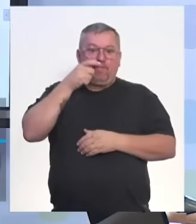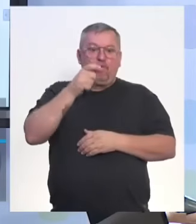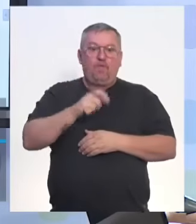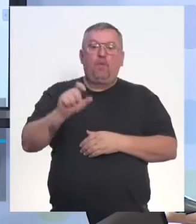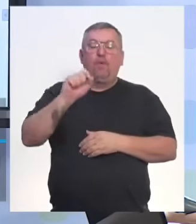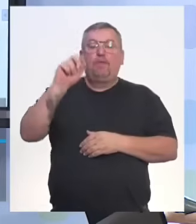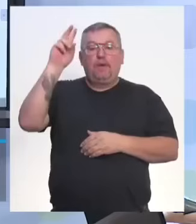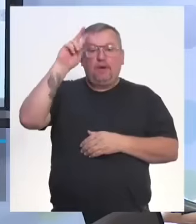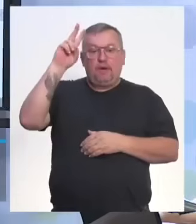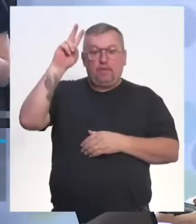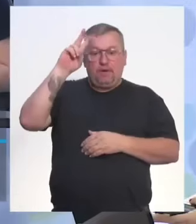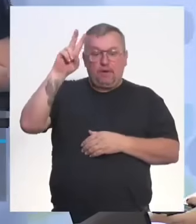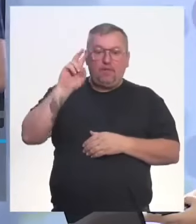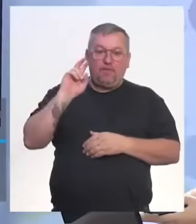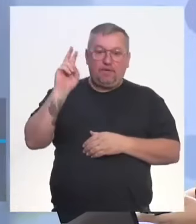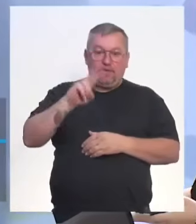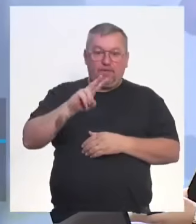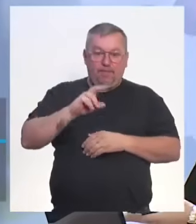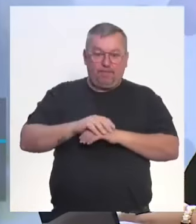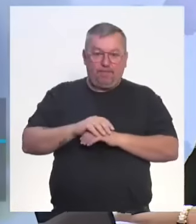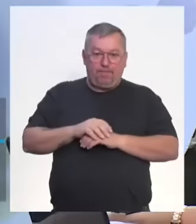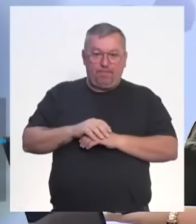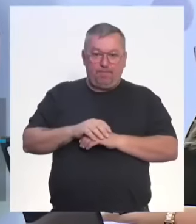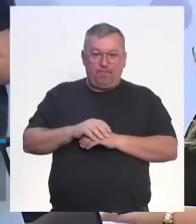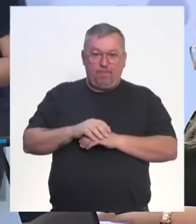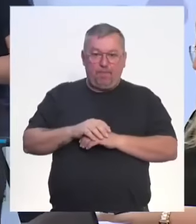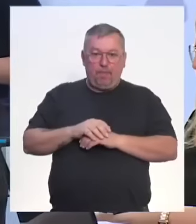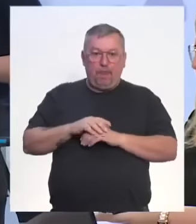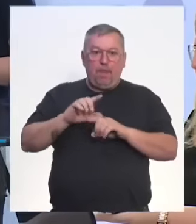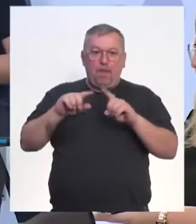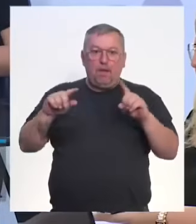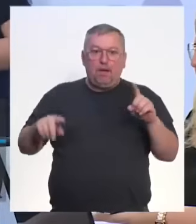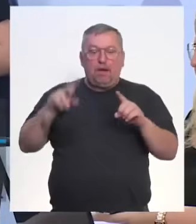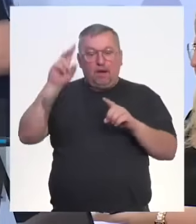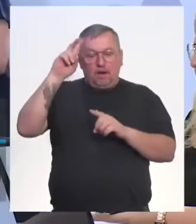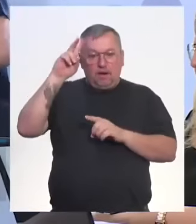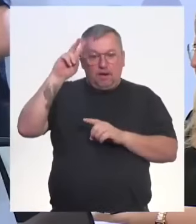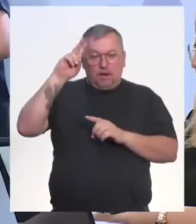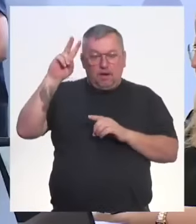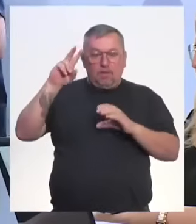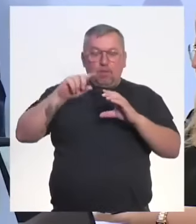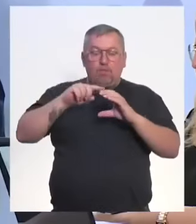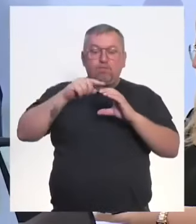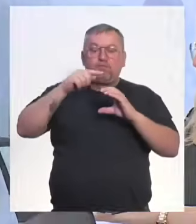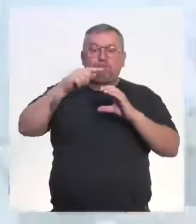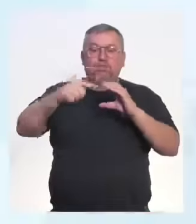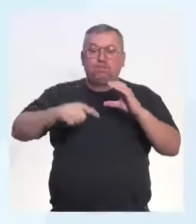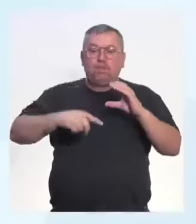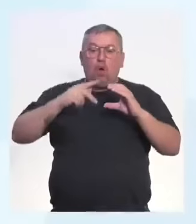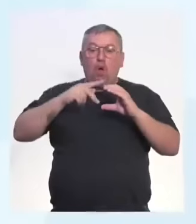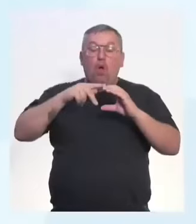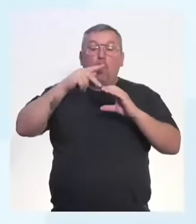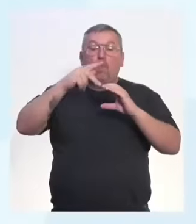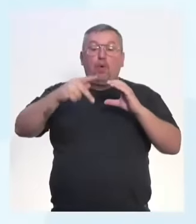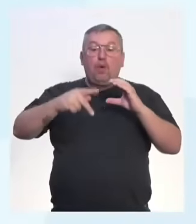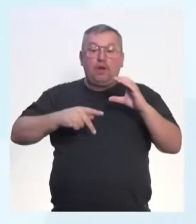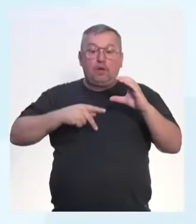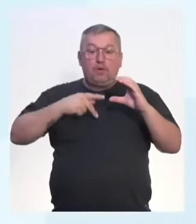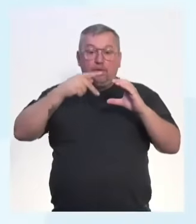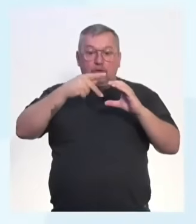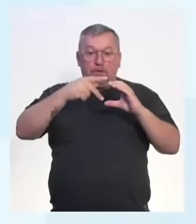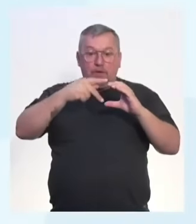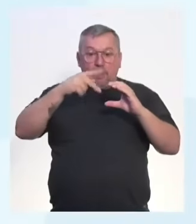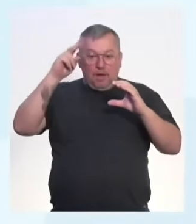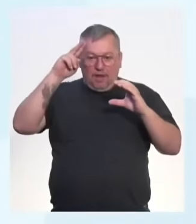para relembrar aí, que vocês vão ver, a questão, então, dos polígonos. Então, polígono era todo aquele... Vai aparecer aí na tela para